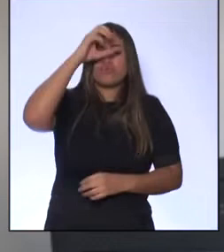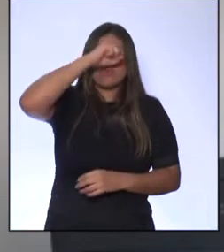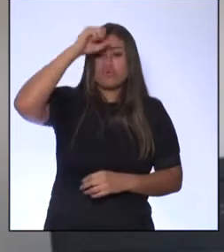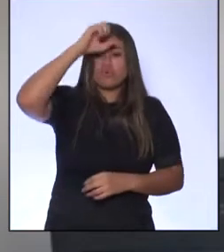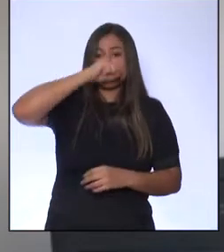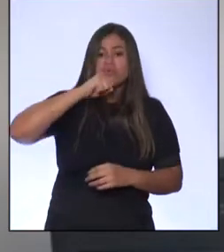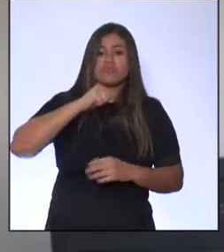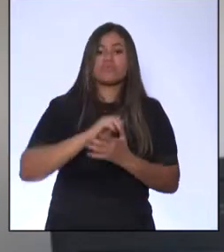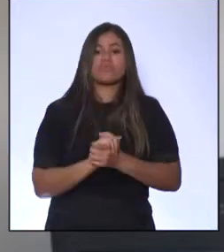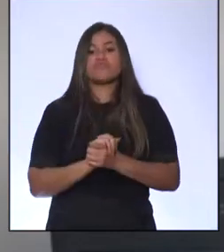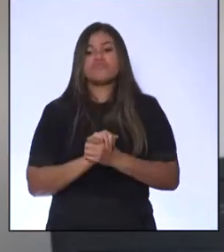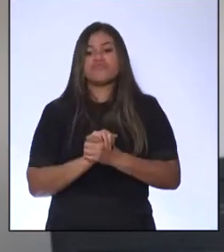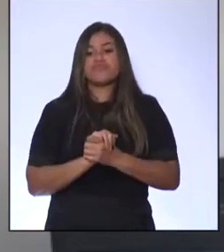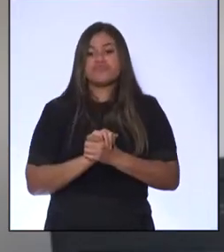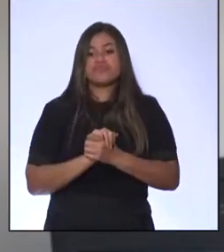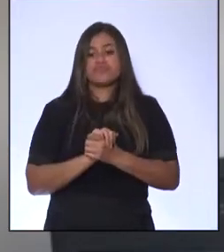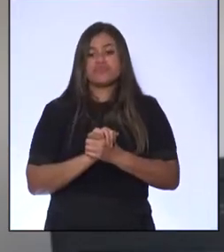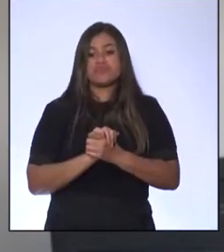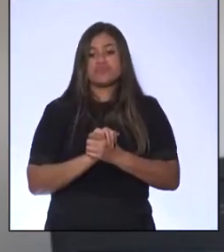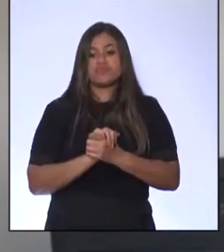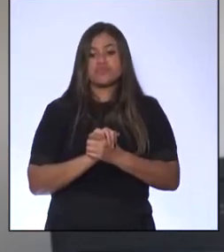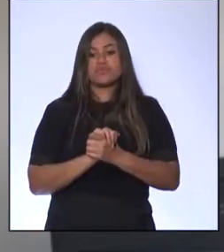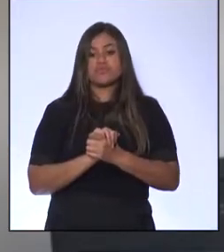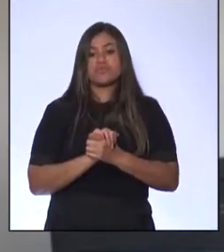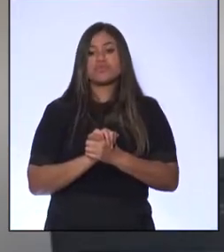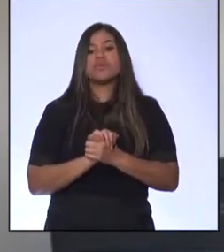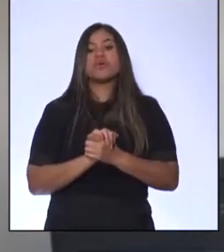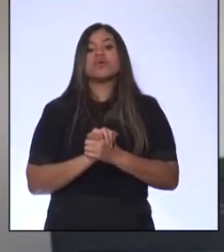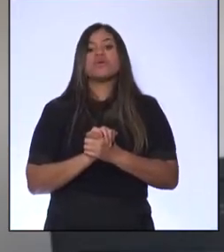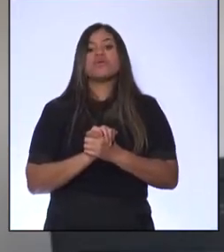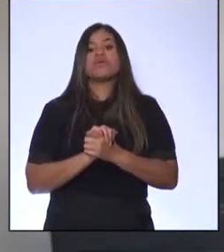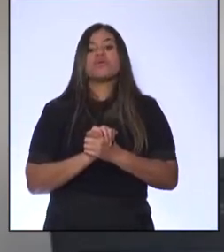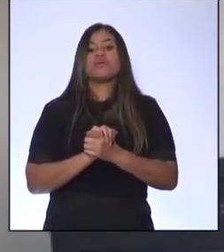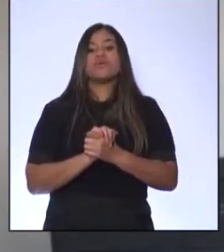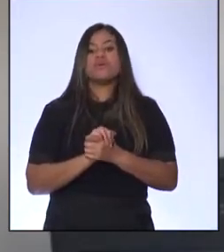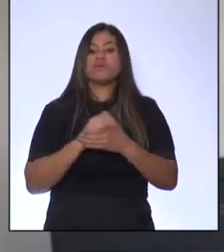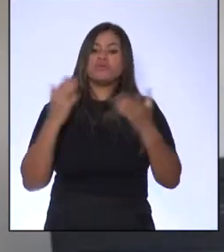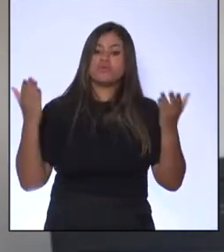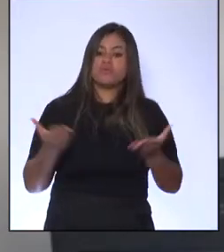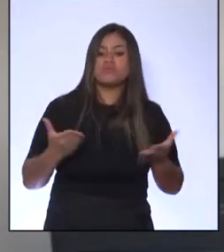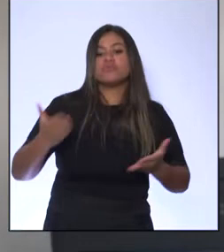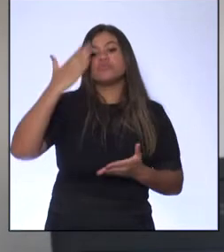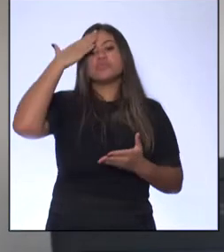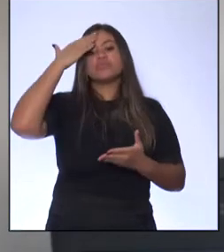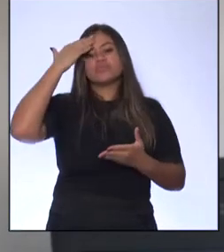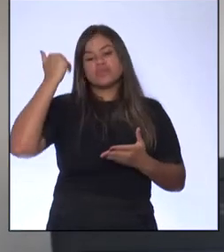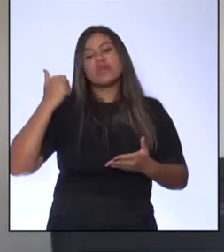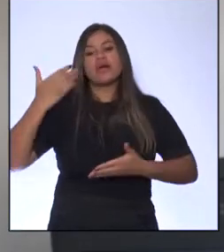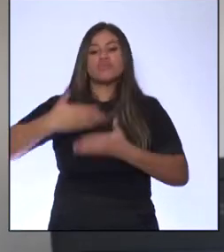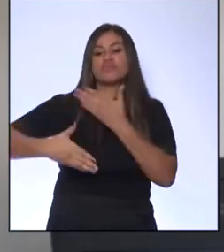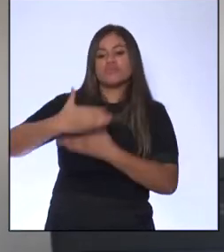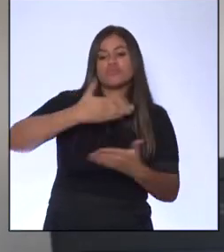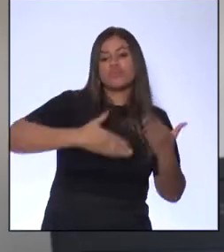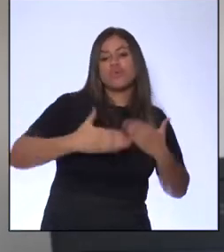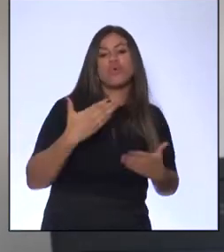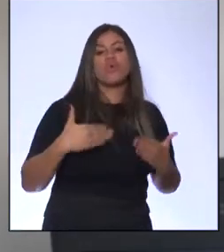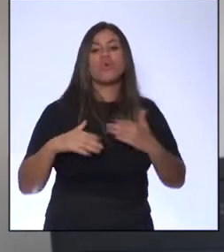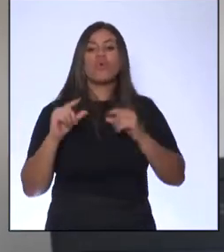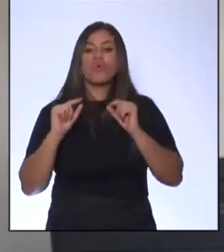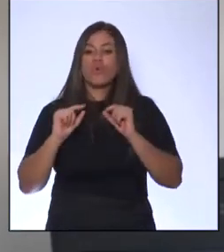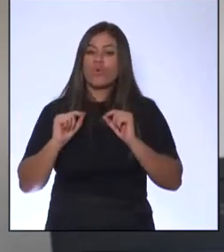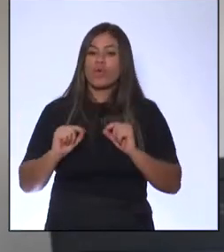fatores intraescolares, nós sabemos que a maior relação, correferência de resultados